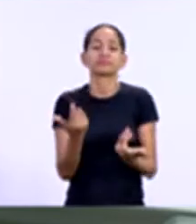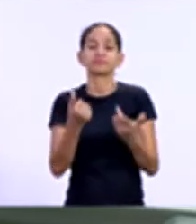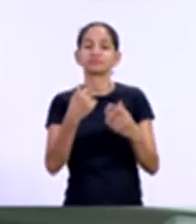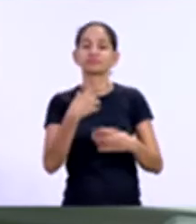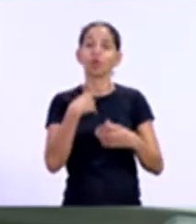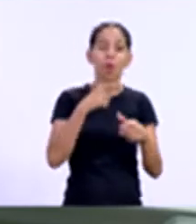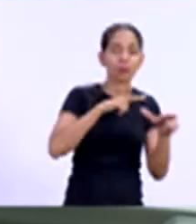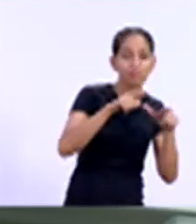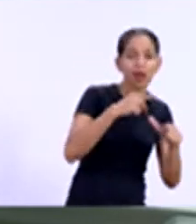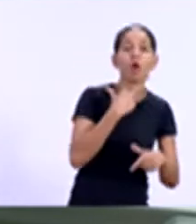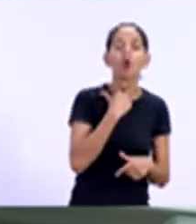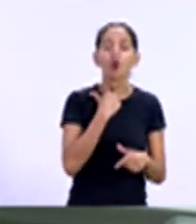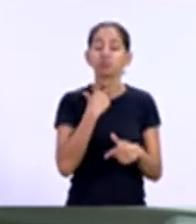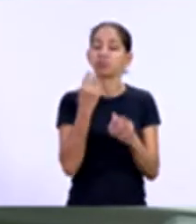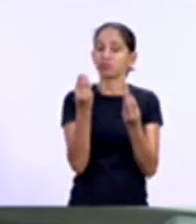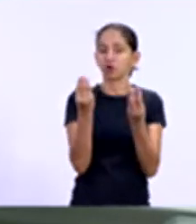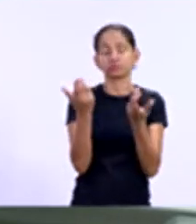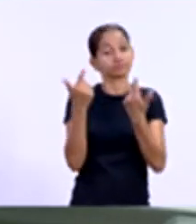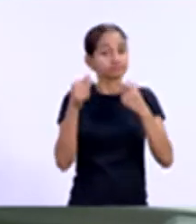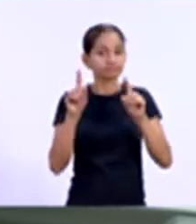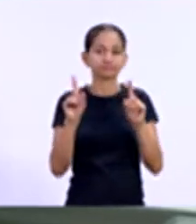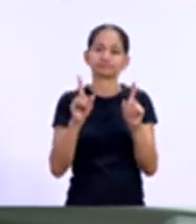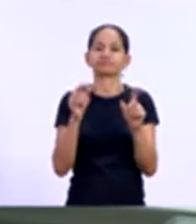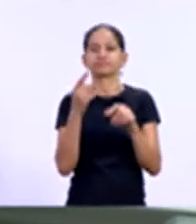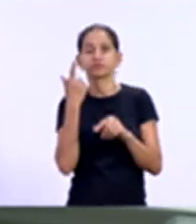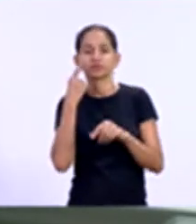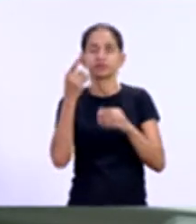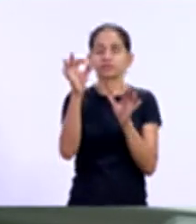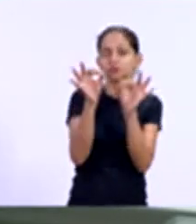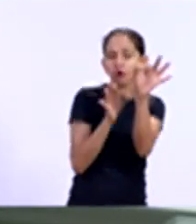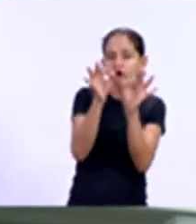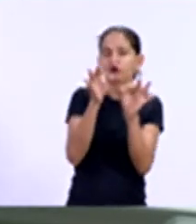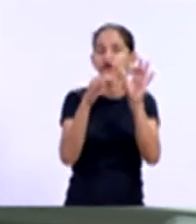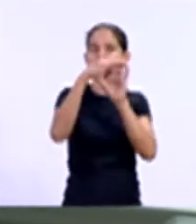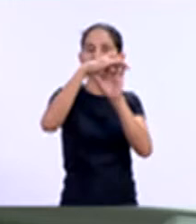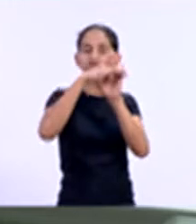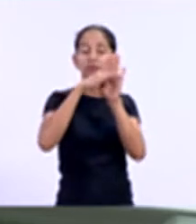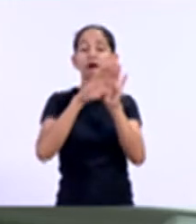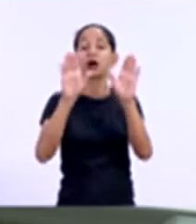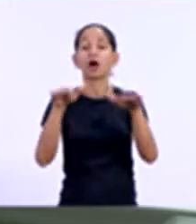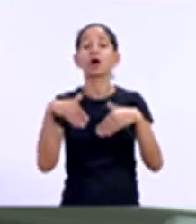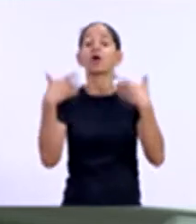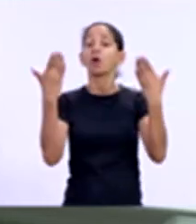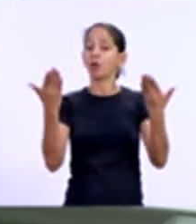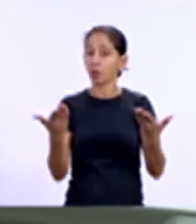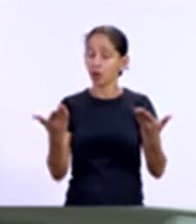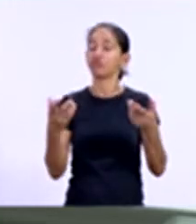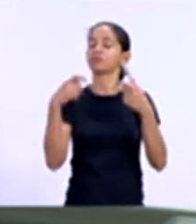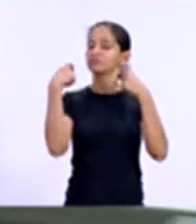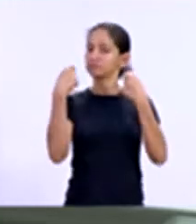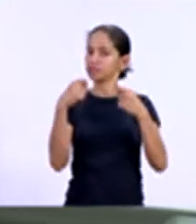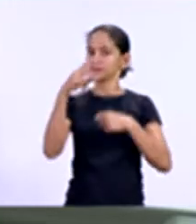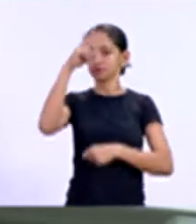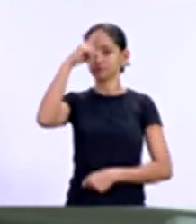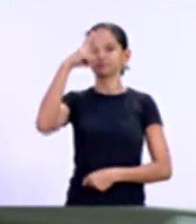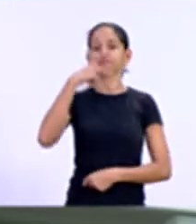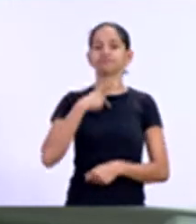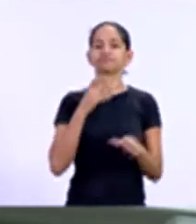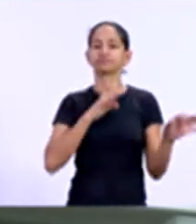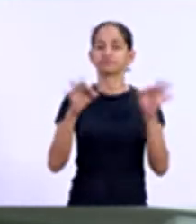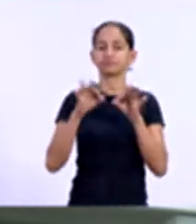agenda. Mas para isso é necessário também que você tenha, né, aquela autonomia, aquela